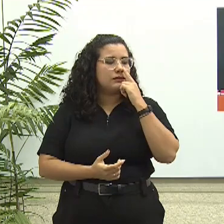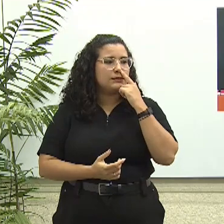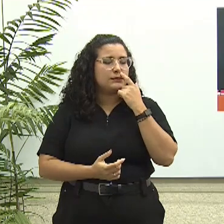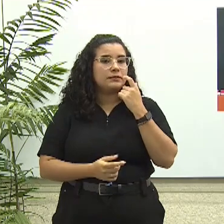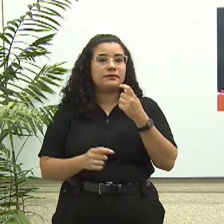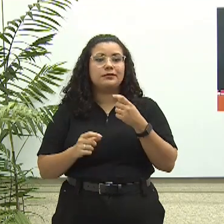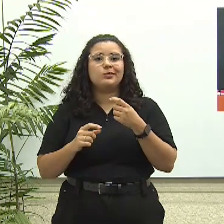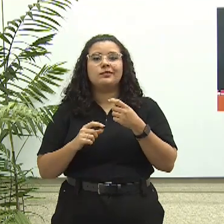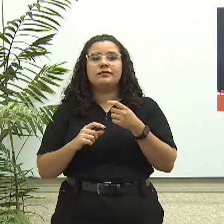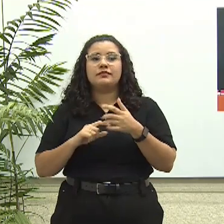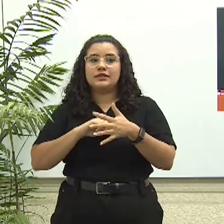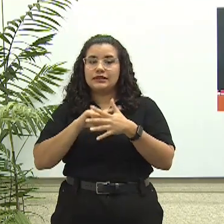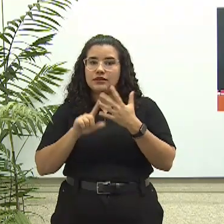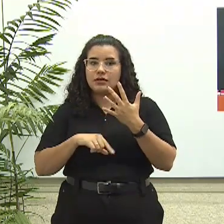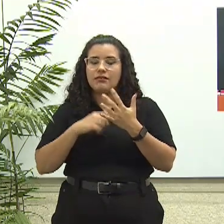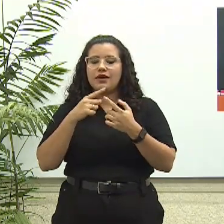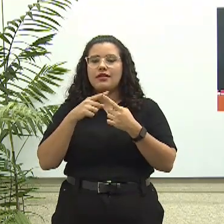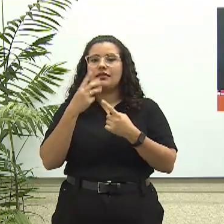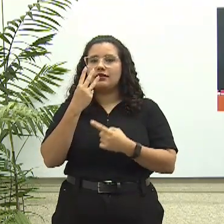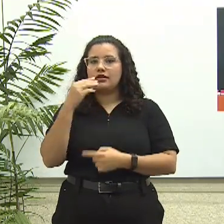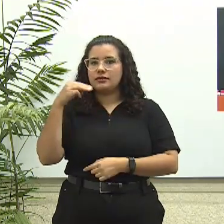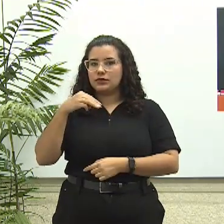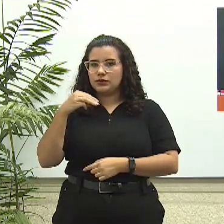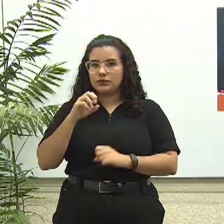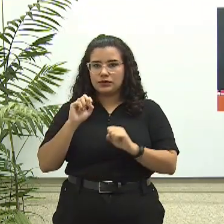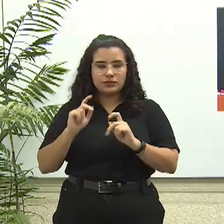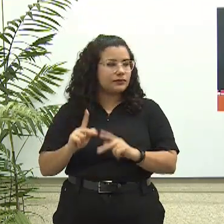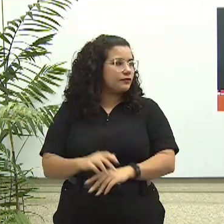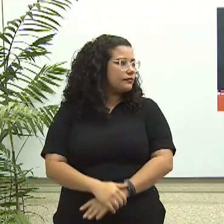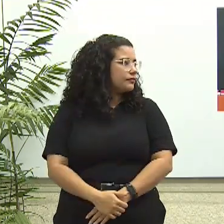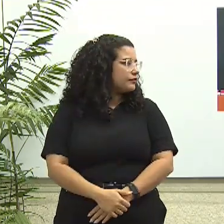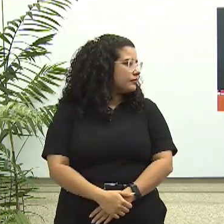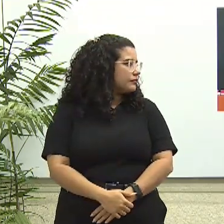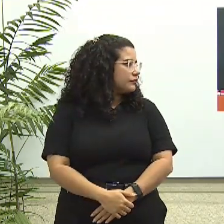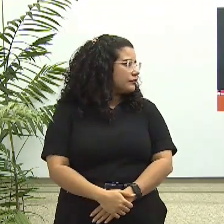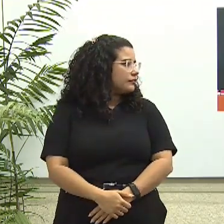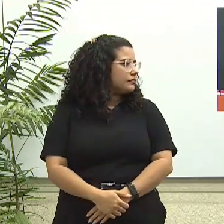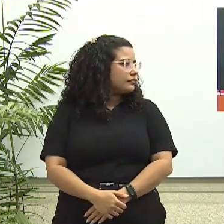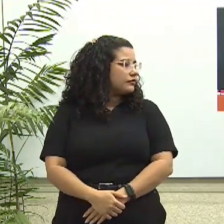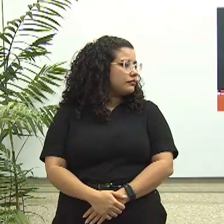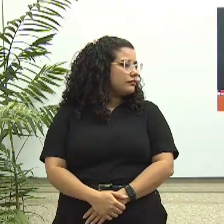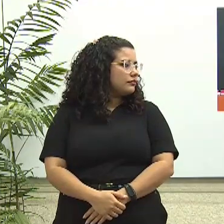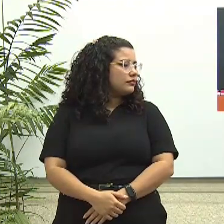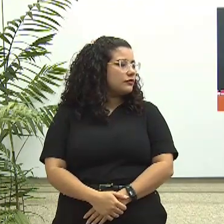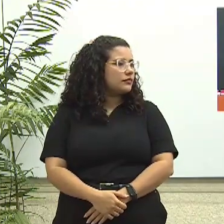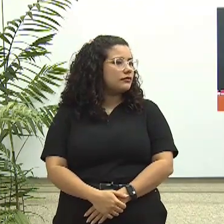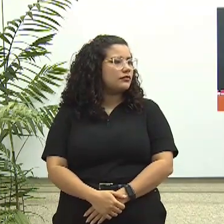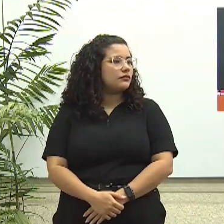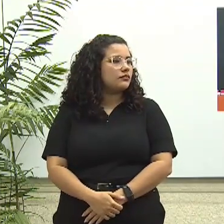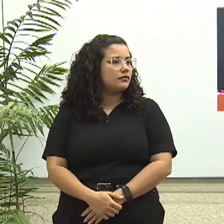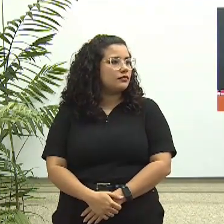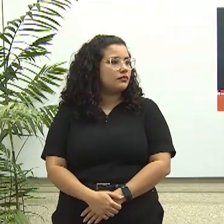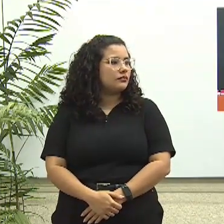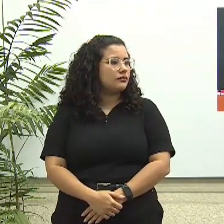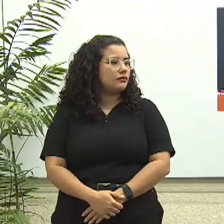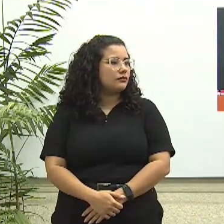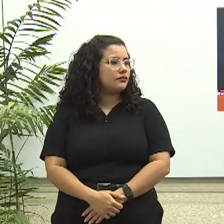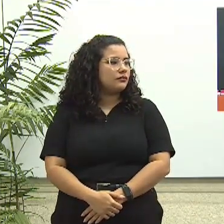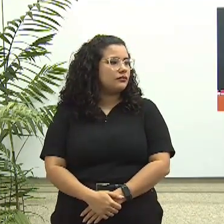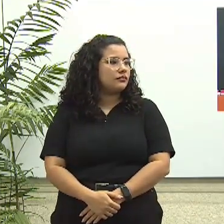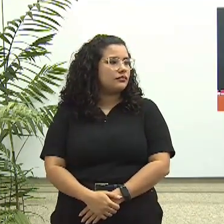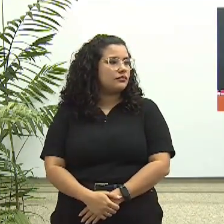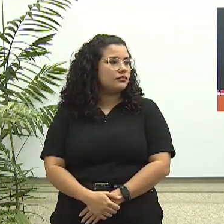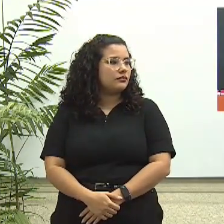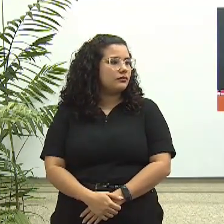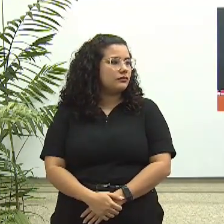3 minutos para cada pergunta tá bom Por gentileza Quem quiser falar quiser perguntar depois